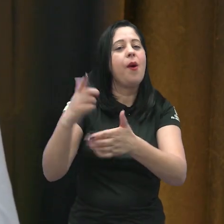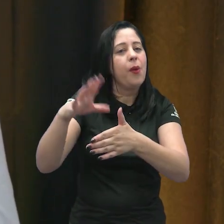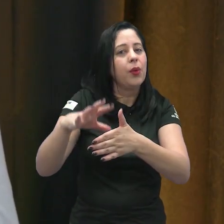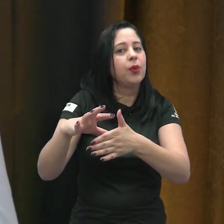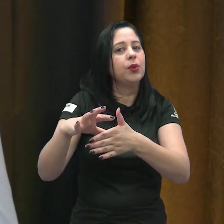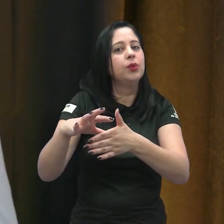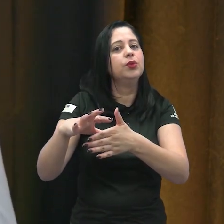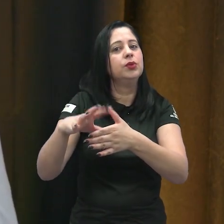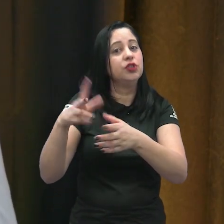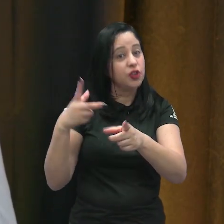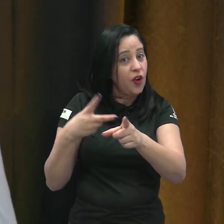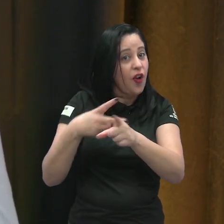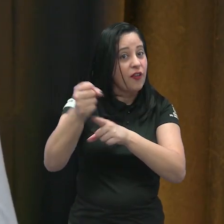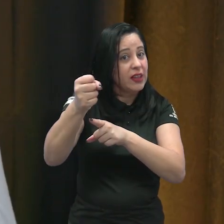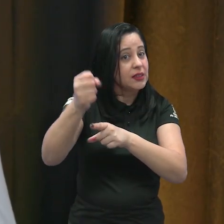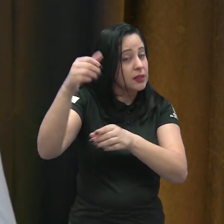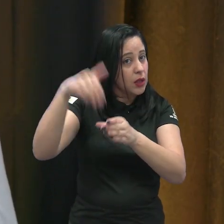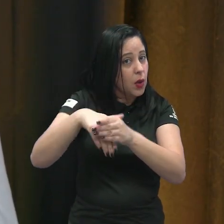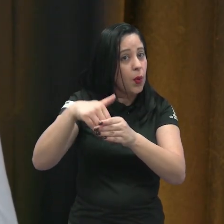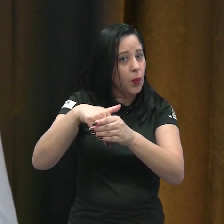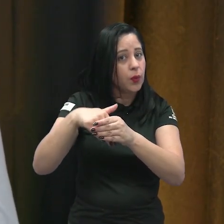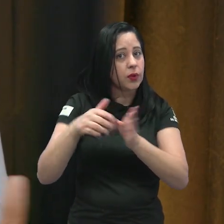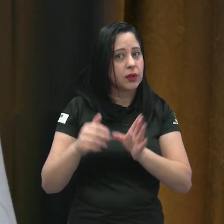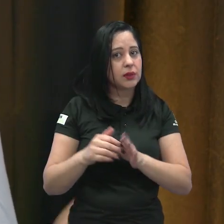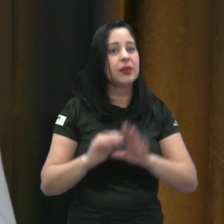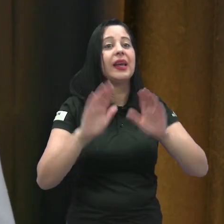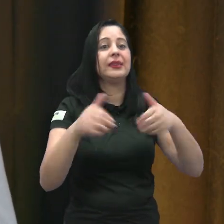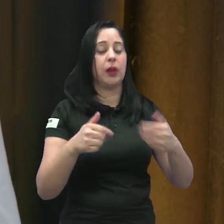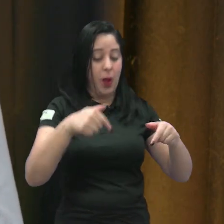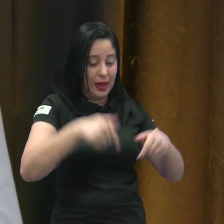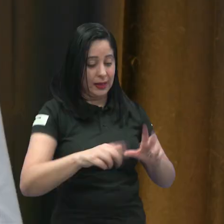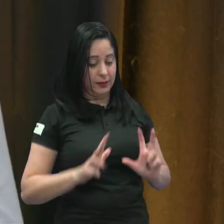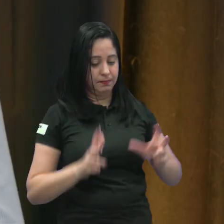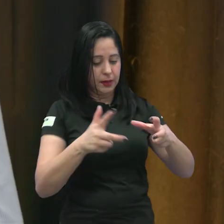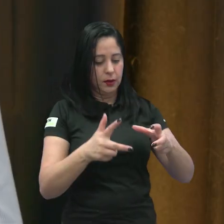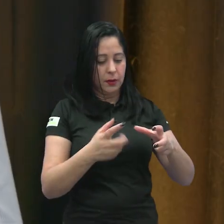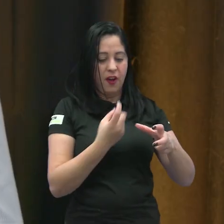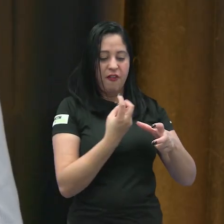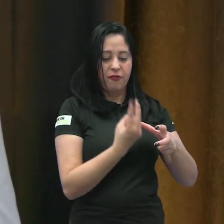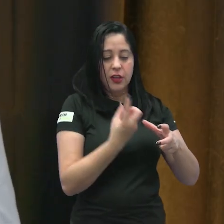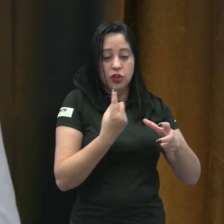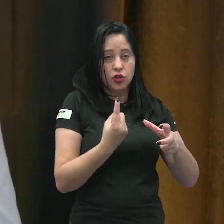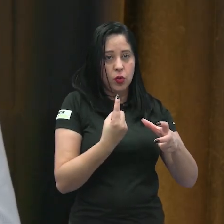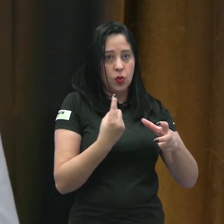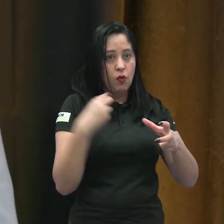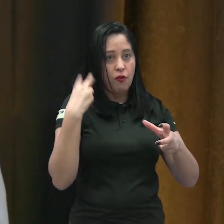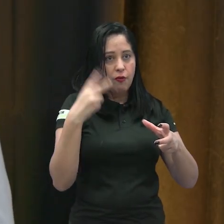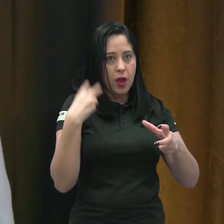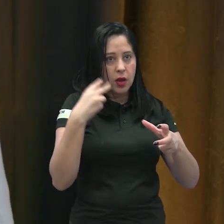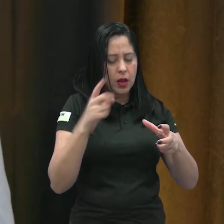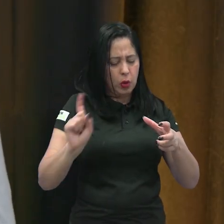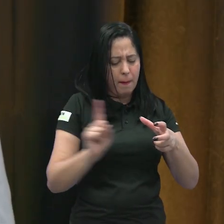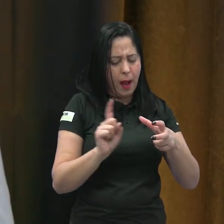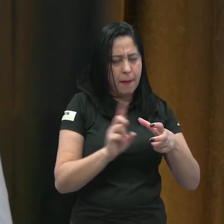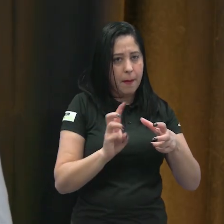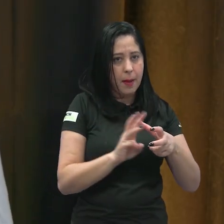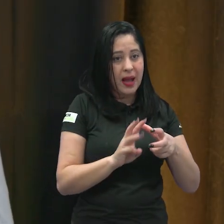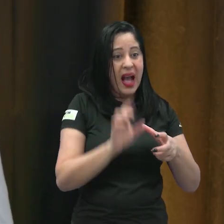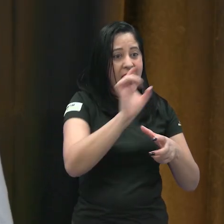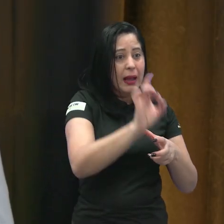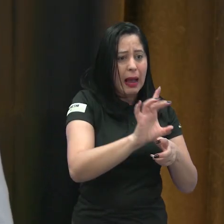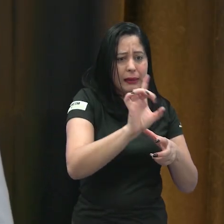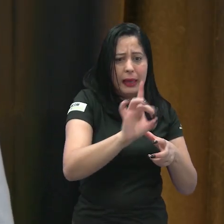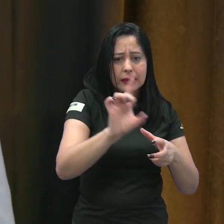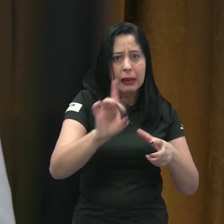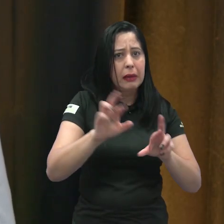não, às vezes conseguem se eleger, mas são líderes. Chega aqui então 21, né? Cada um com a sua particularidade, com a